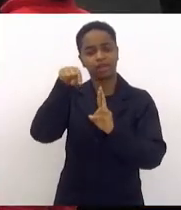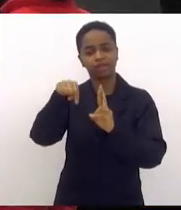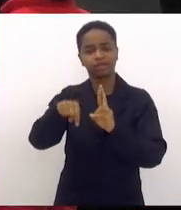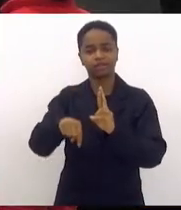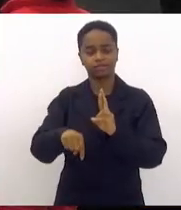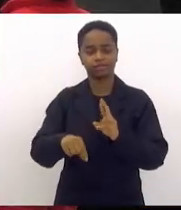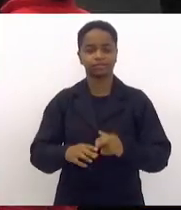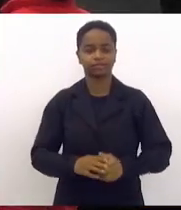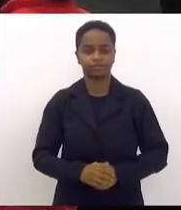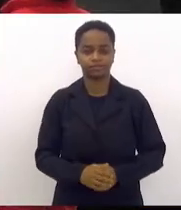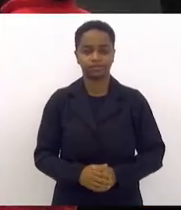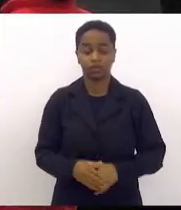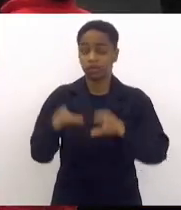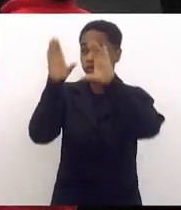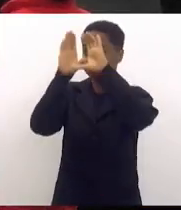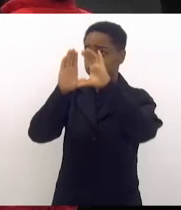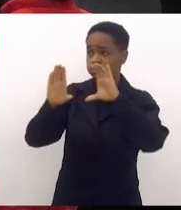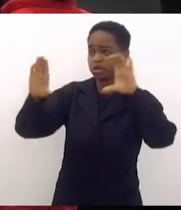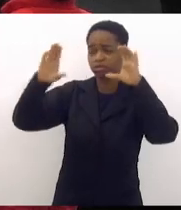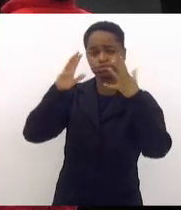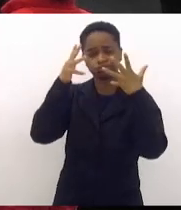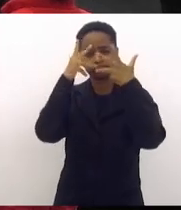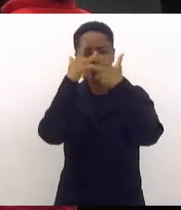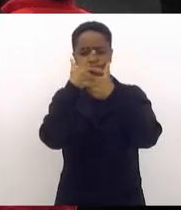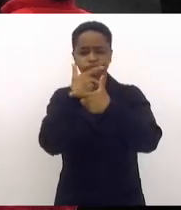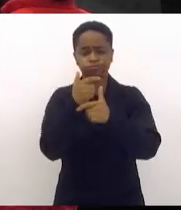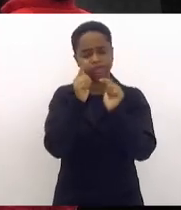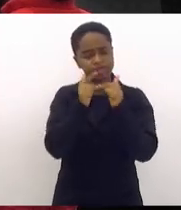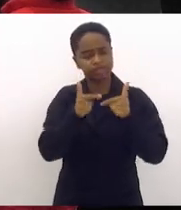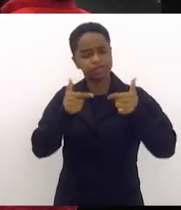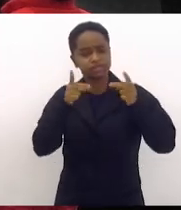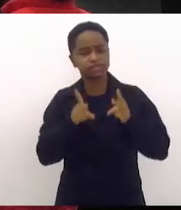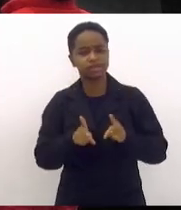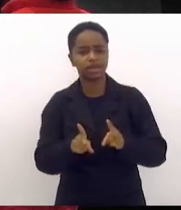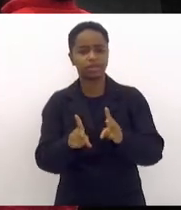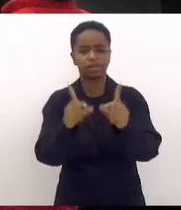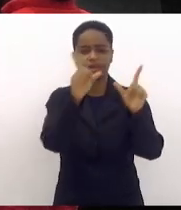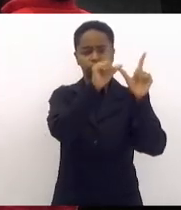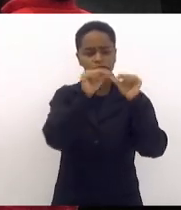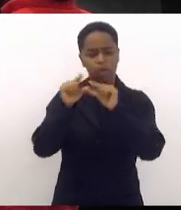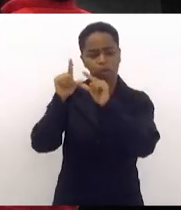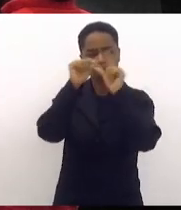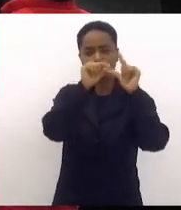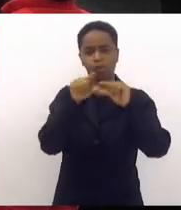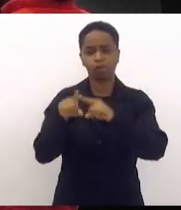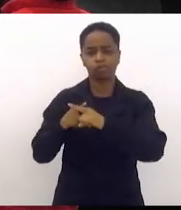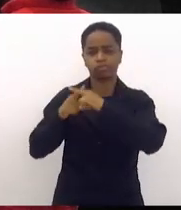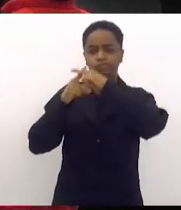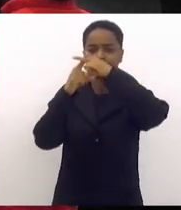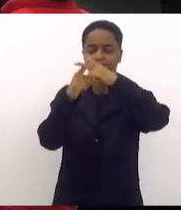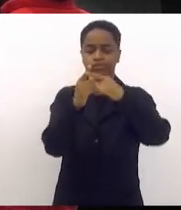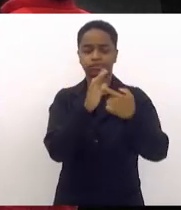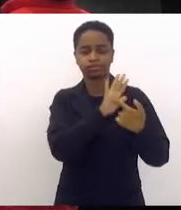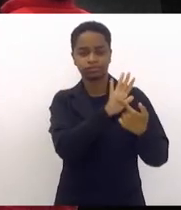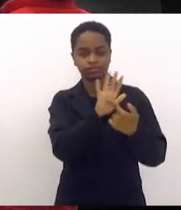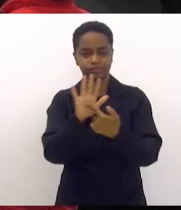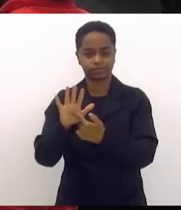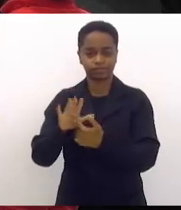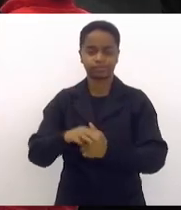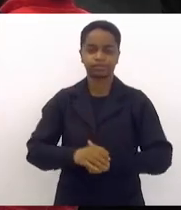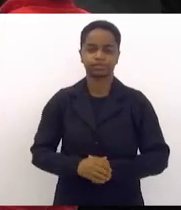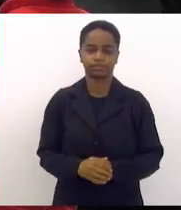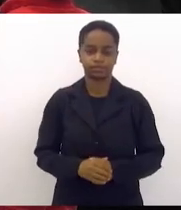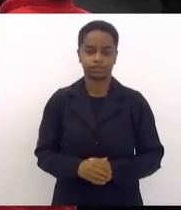terra desce sem teu Formoso céu risonho e lípido a imagem do Cruzeiro